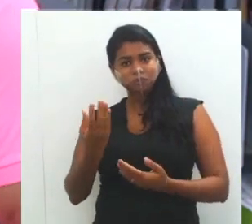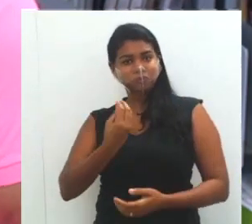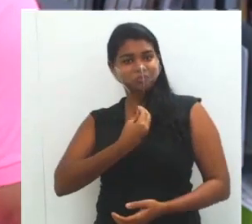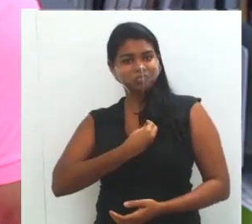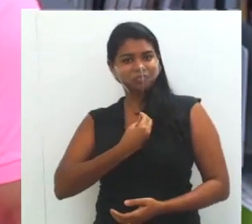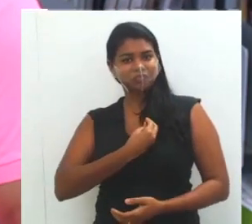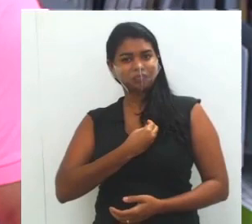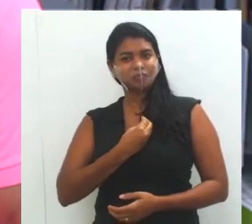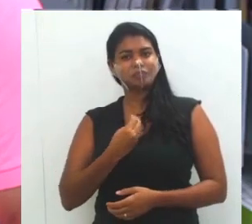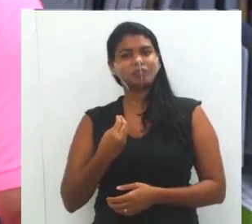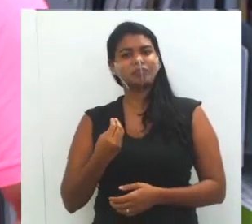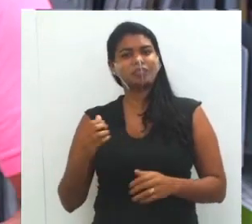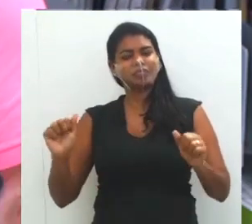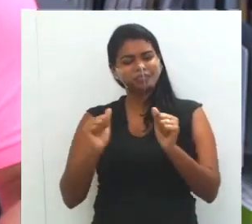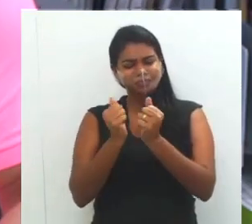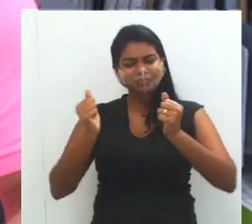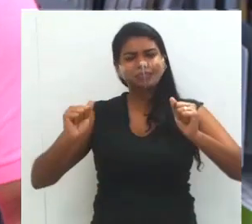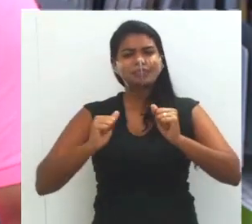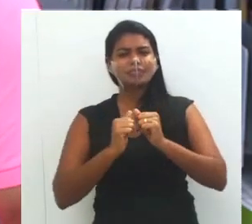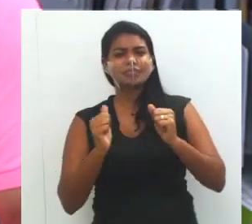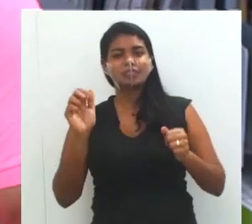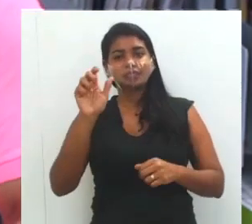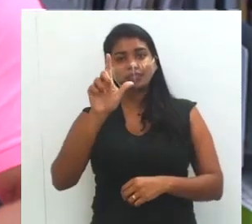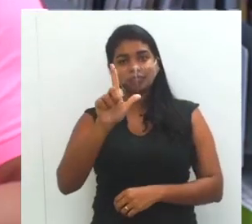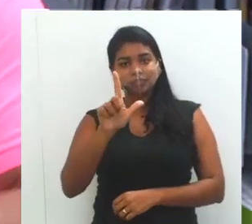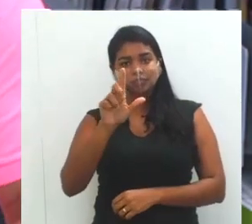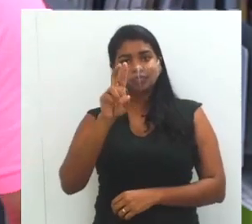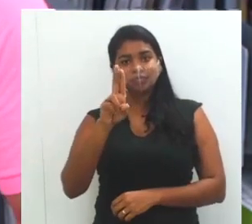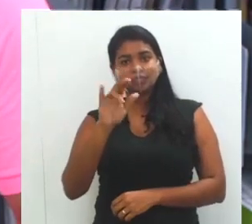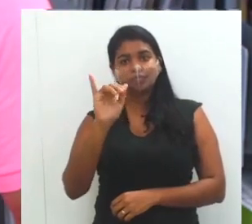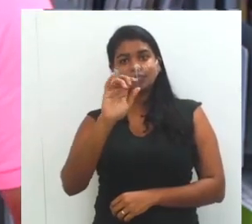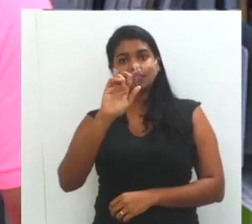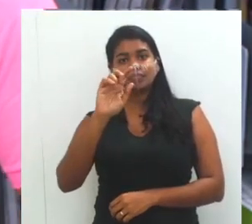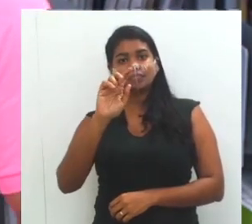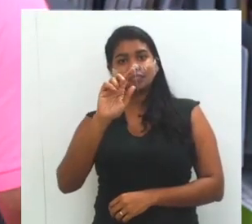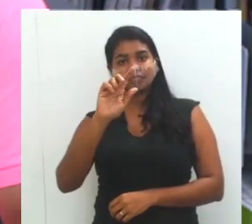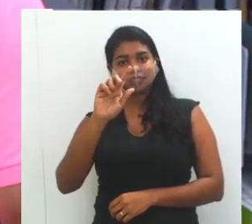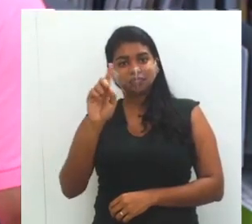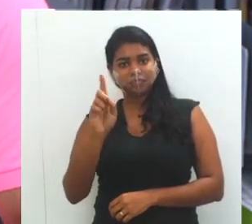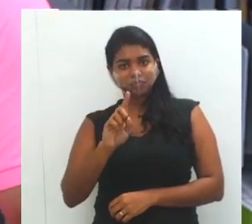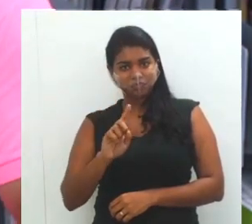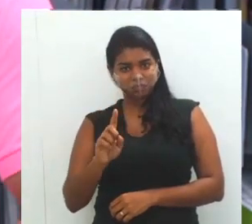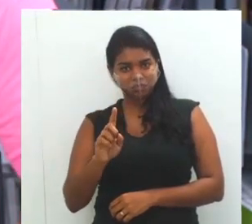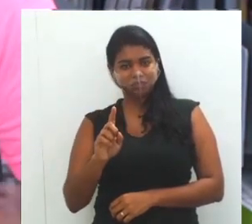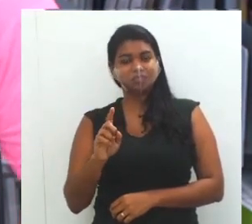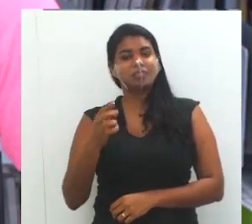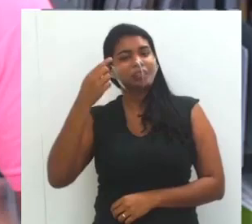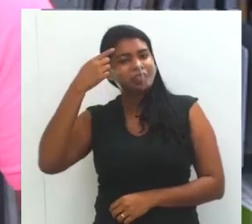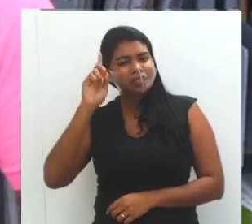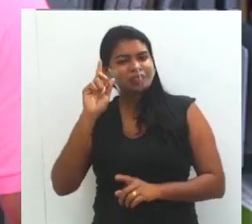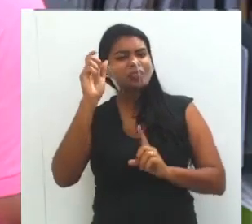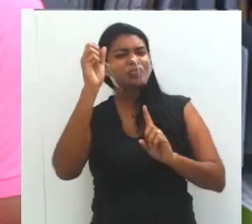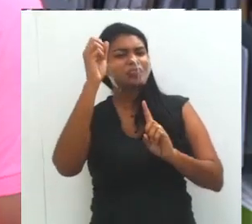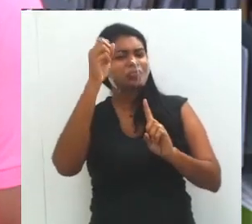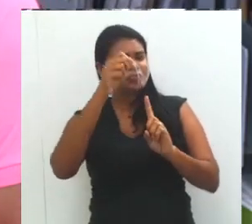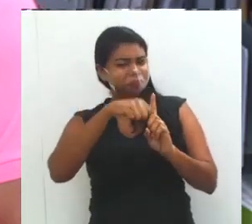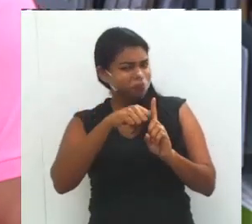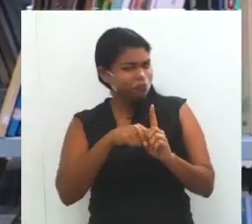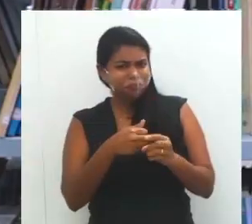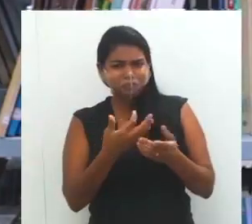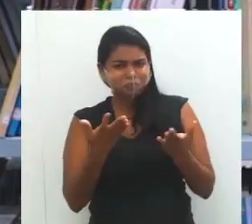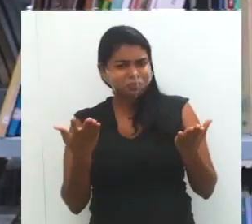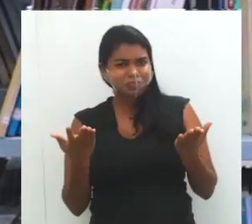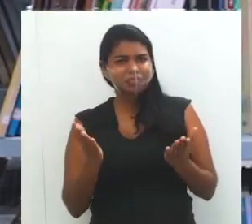pouco da vida de Luiz Gonzaga, um pouco, né? Porque se nós formos falar de Luiz Gonzaga, daria dias, meses.